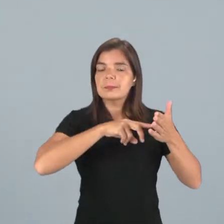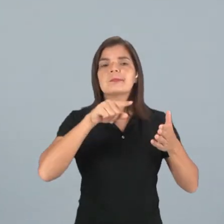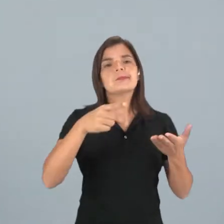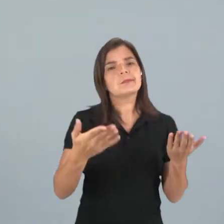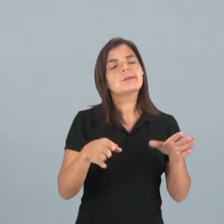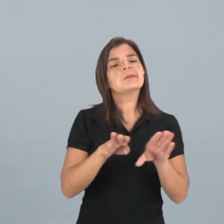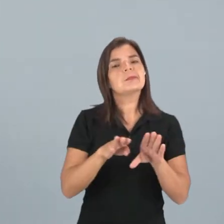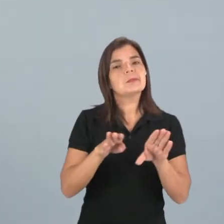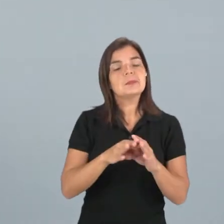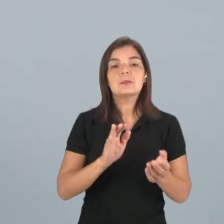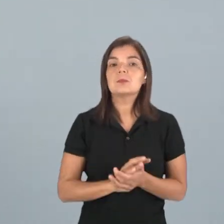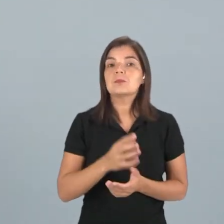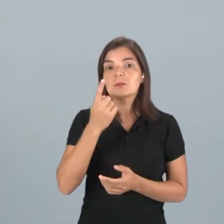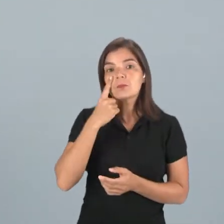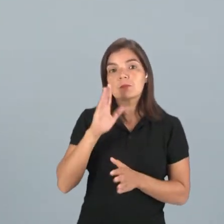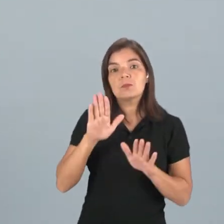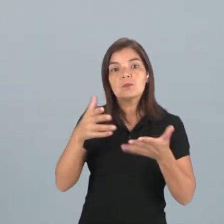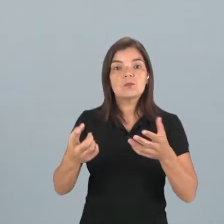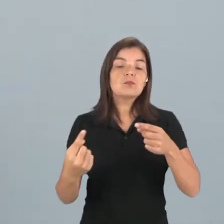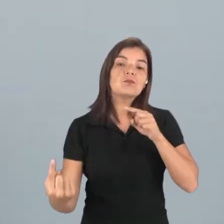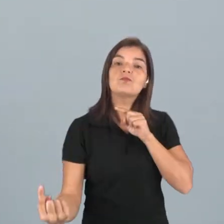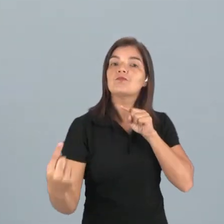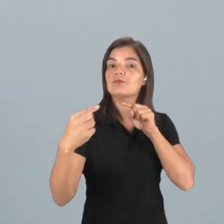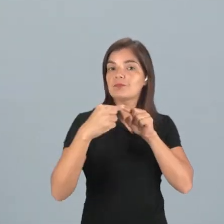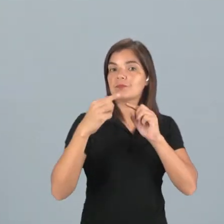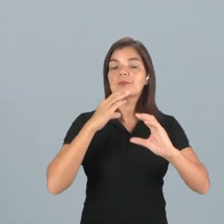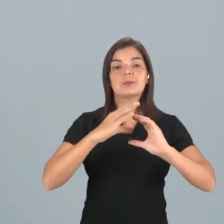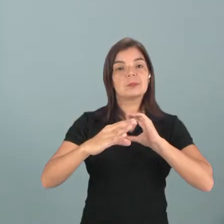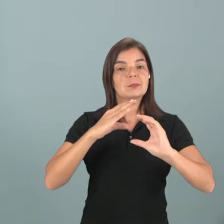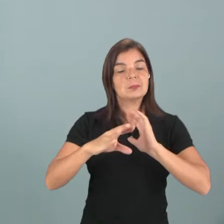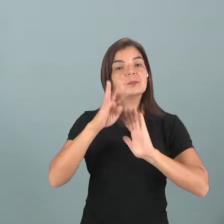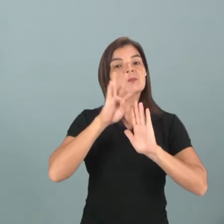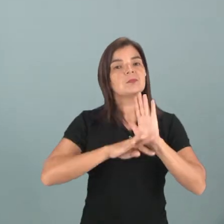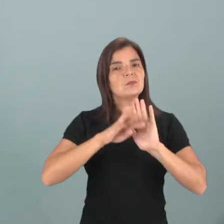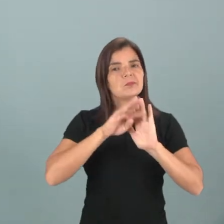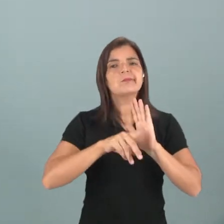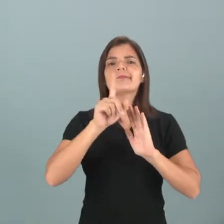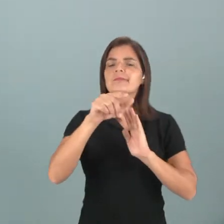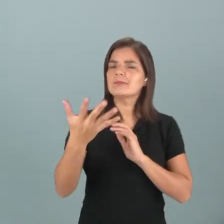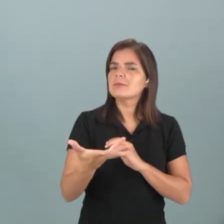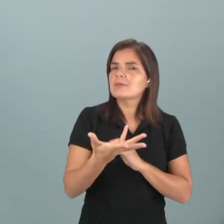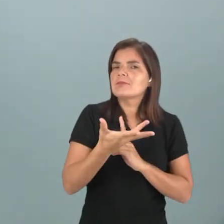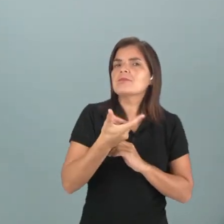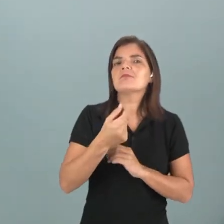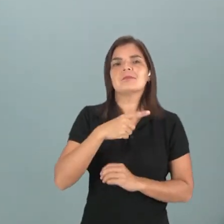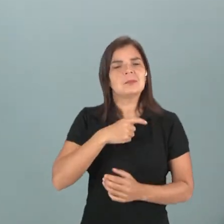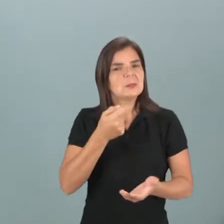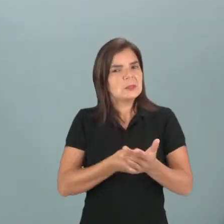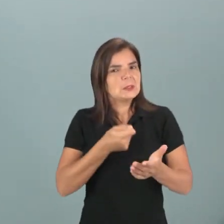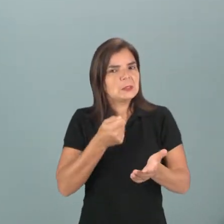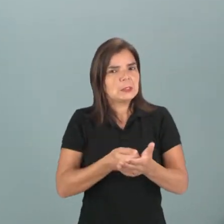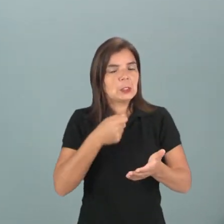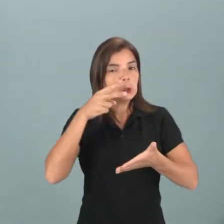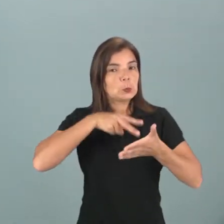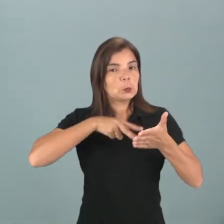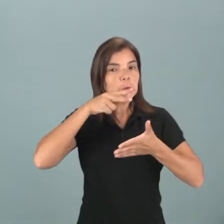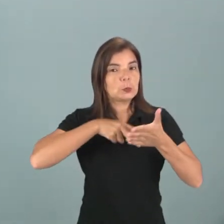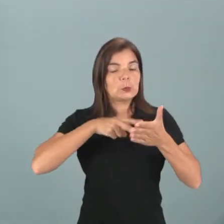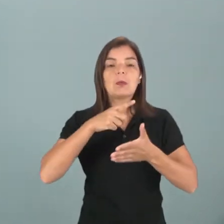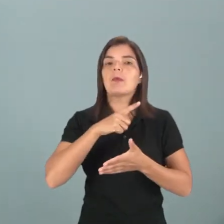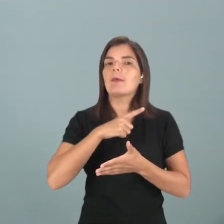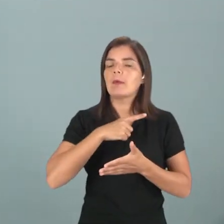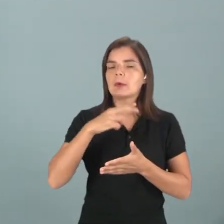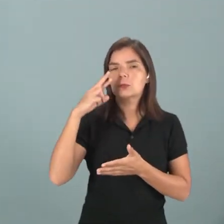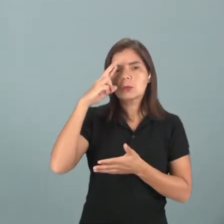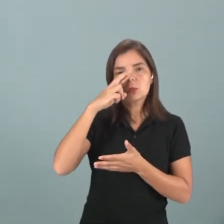E descobrir a intenção comunicativa de um texto é uma habilidade que exige muito da nossa leitura, que nós temos